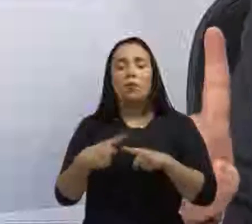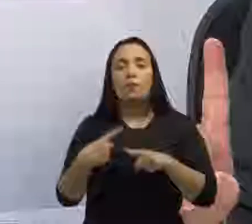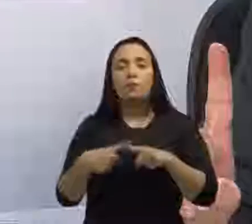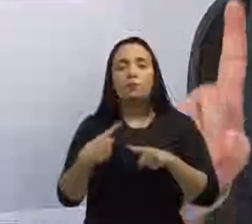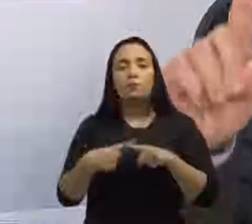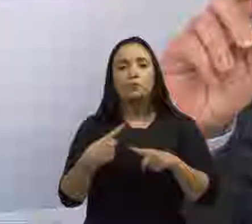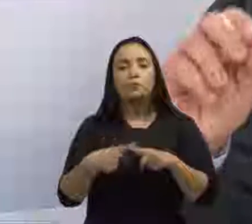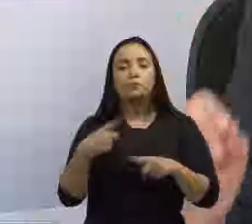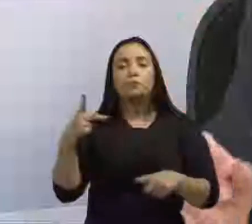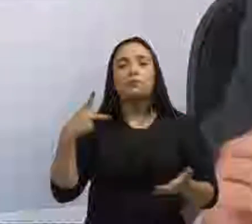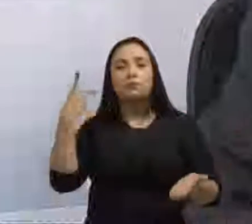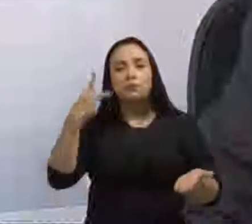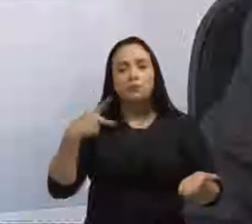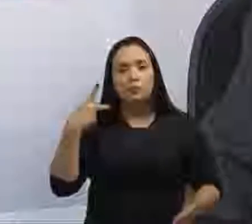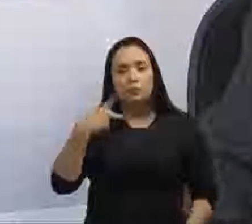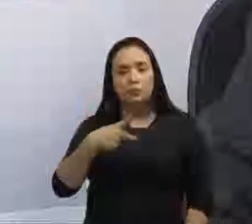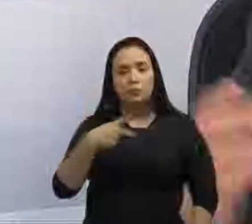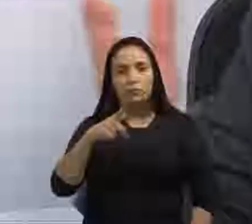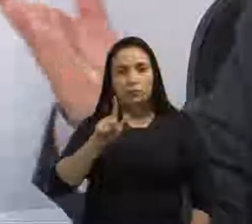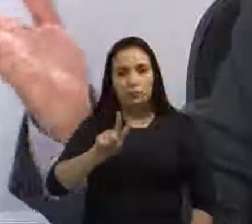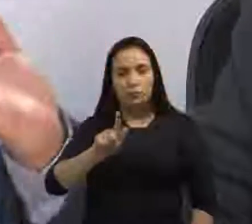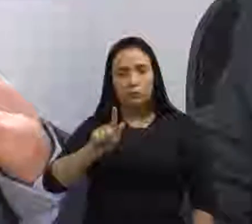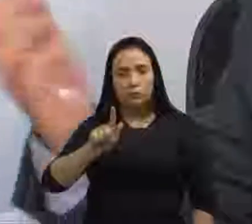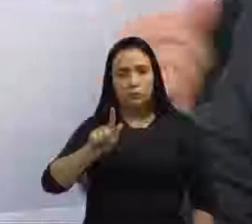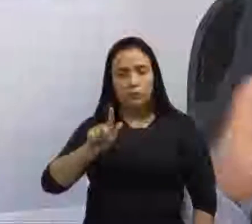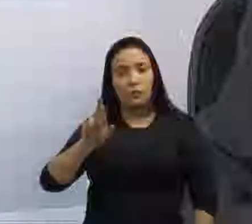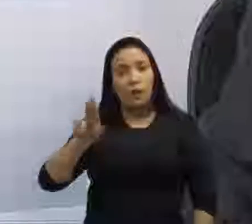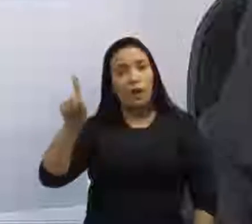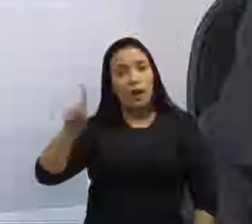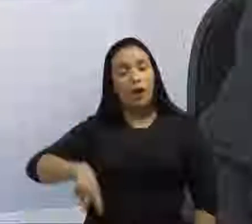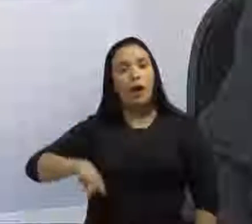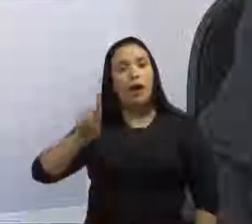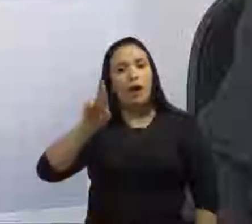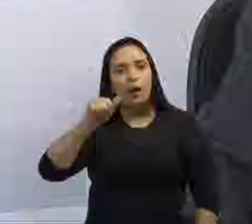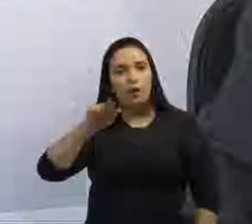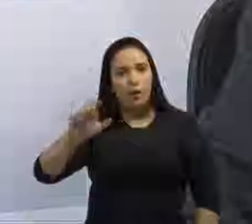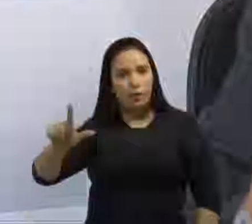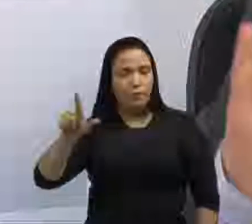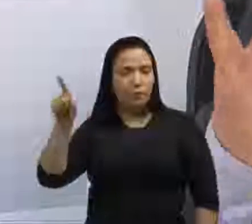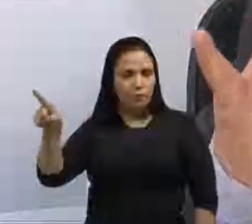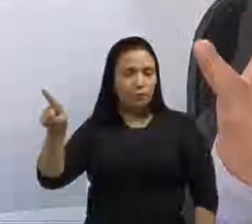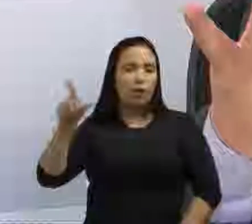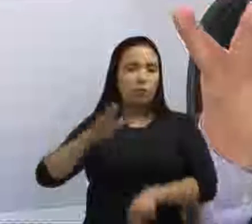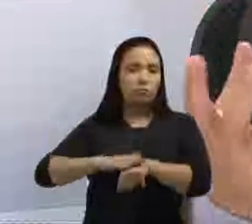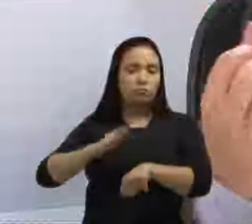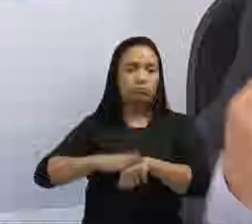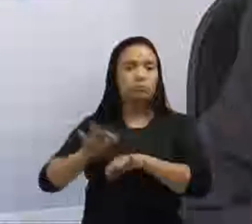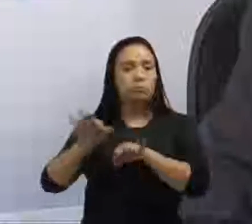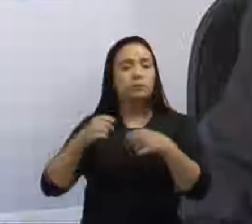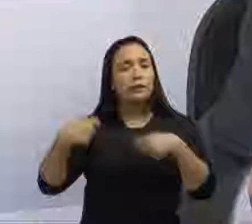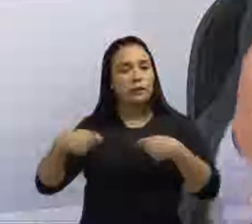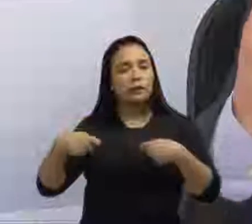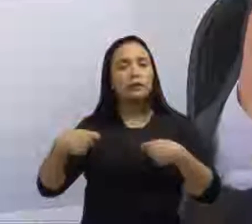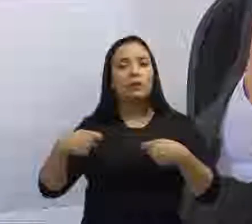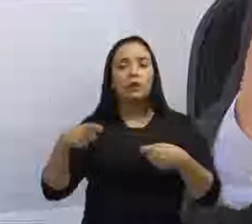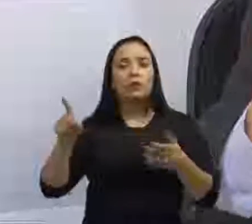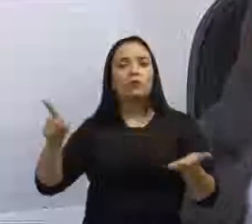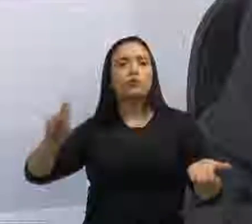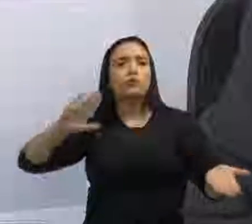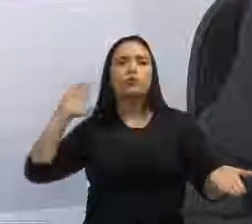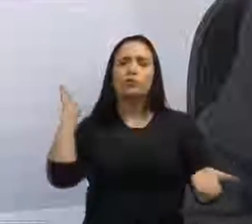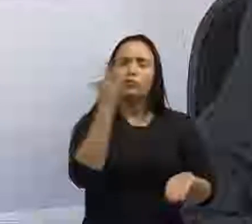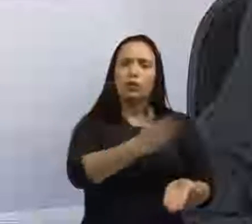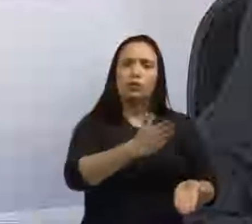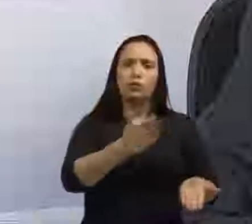da Procuradoria-Geral da República, que é o Raquel. correto, que é o correto. Então, teria sido uma decisão judicial tomada sem que